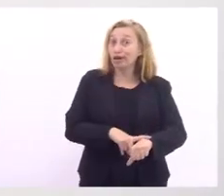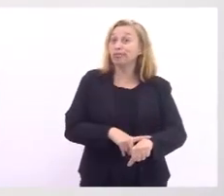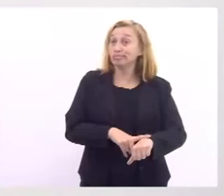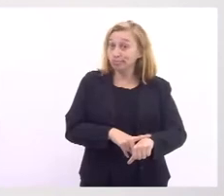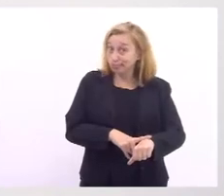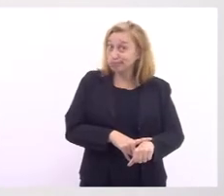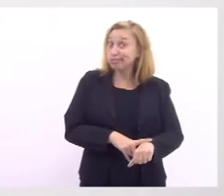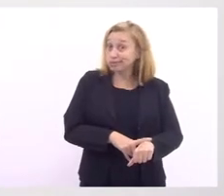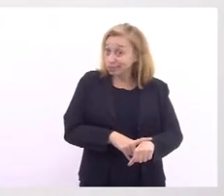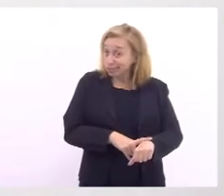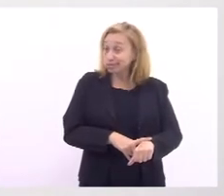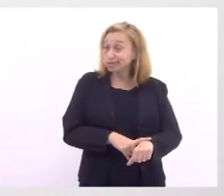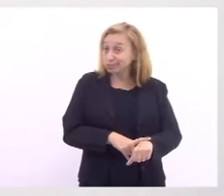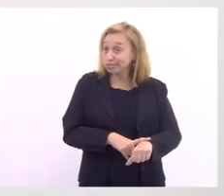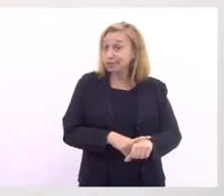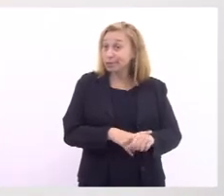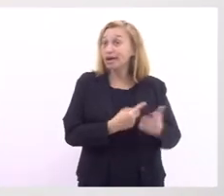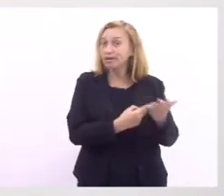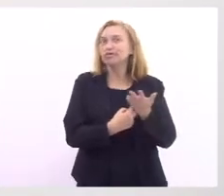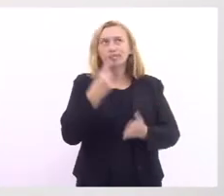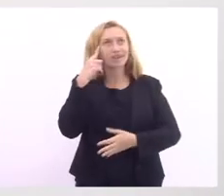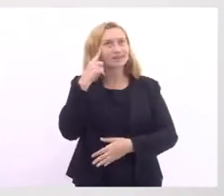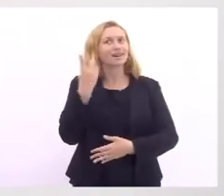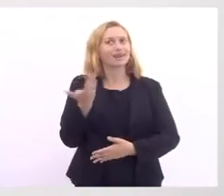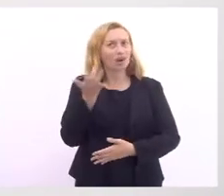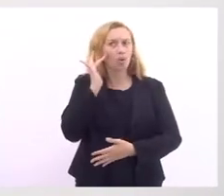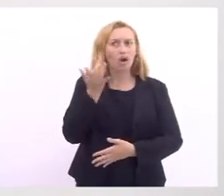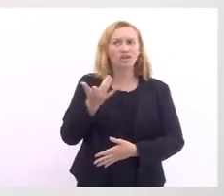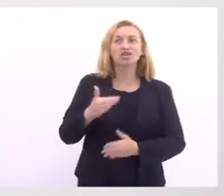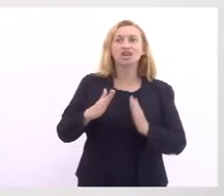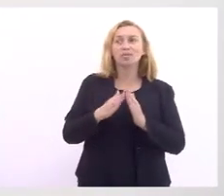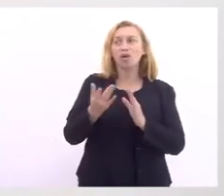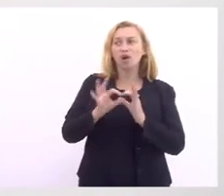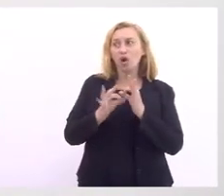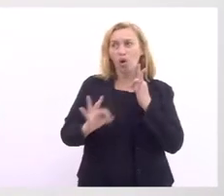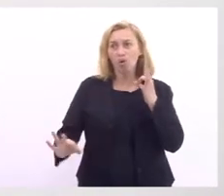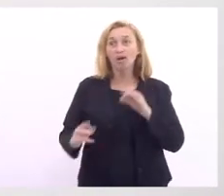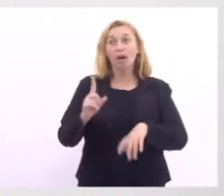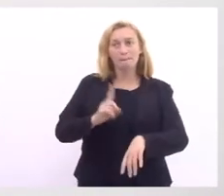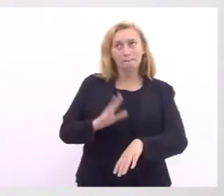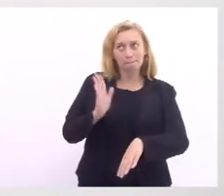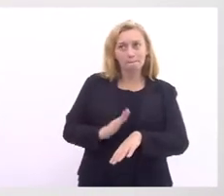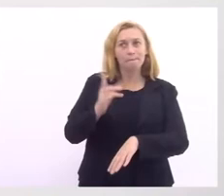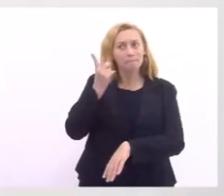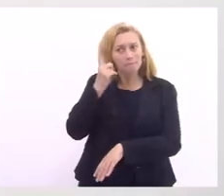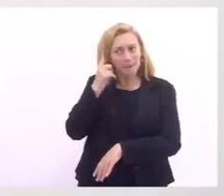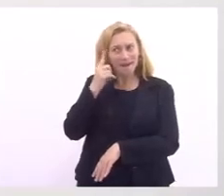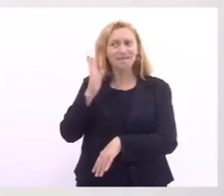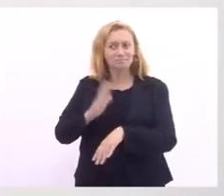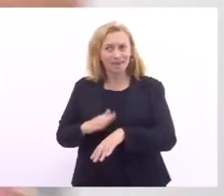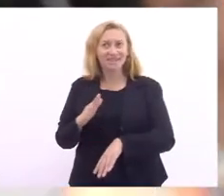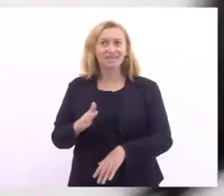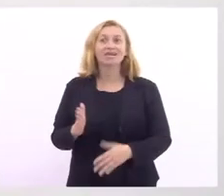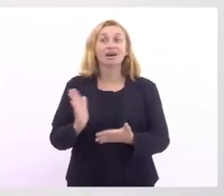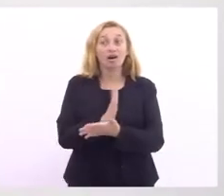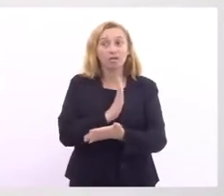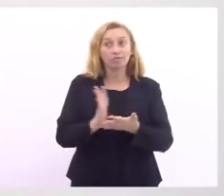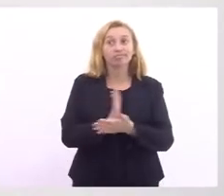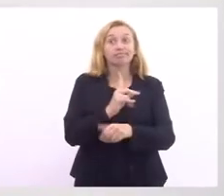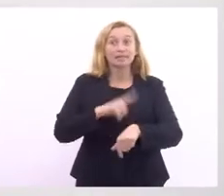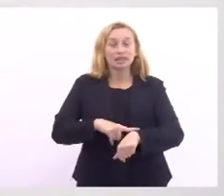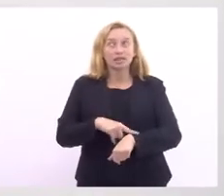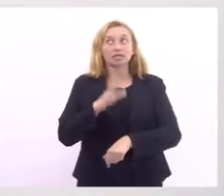nosso tempo inclusive ajuda a gente a pensar que eu acho que quem mora mais longe pensa mais às vezes porque fica algum tempo